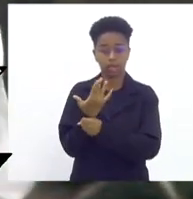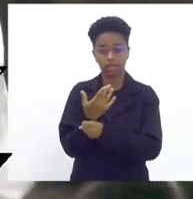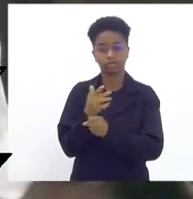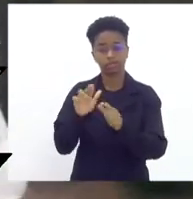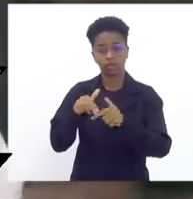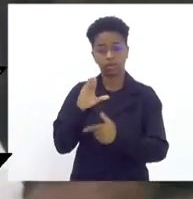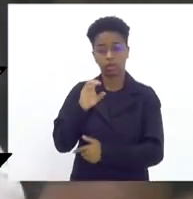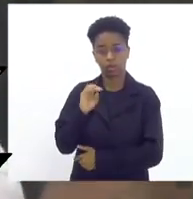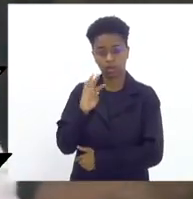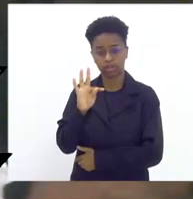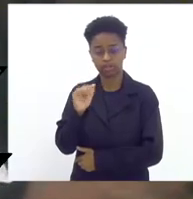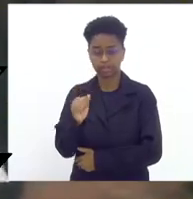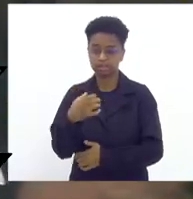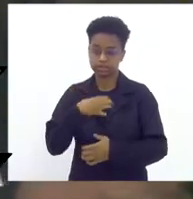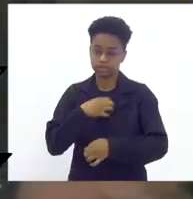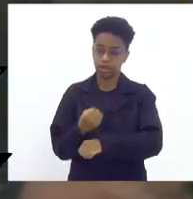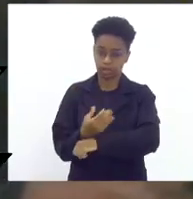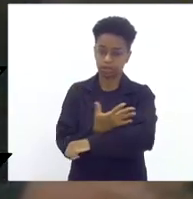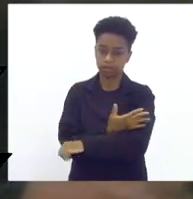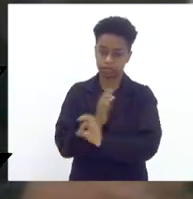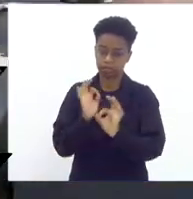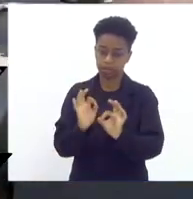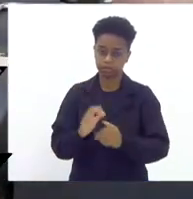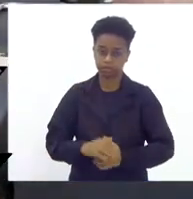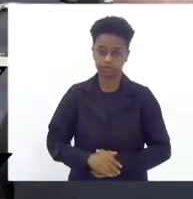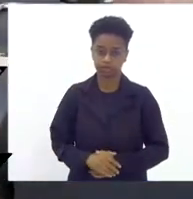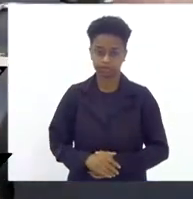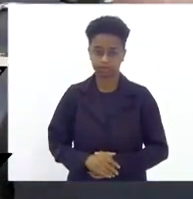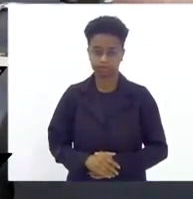é muito emocionante gente